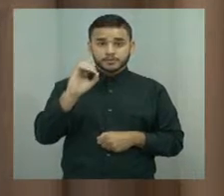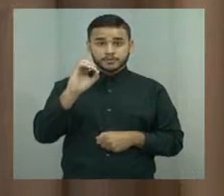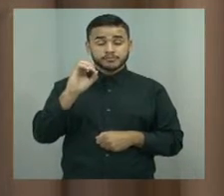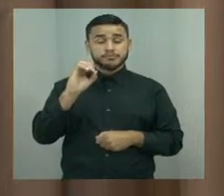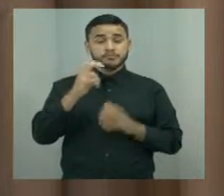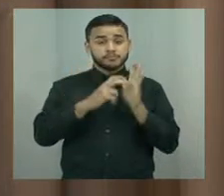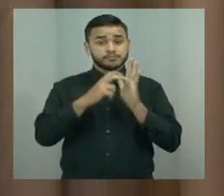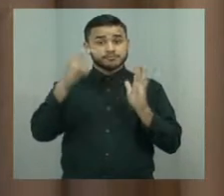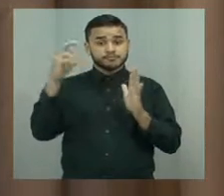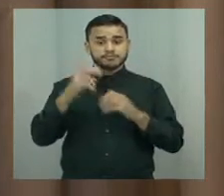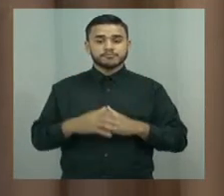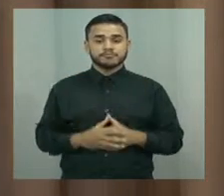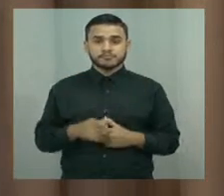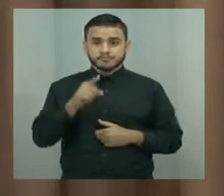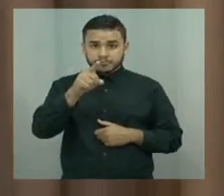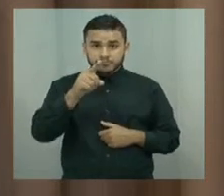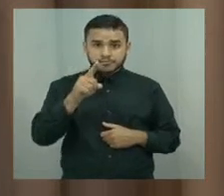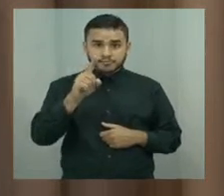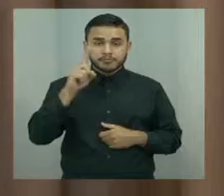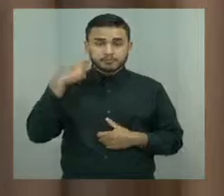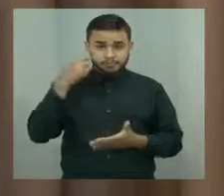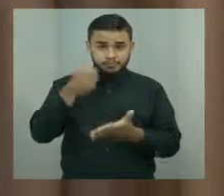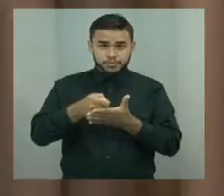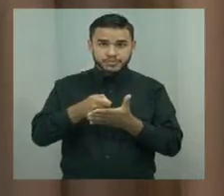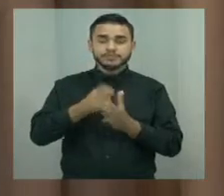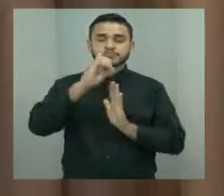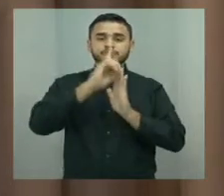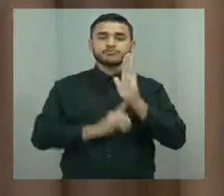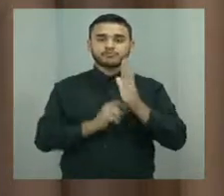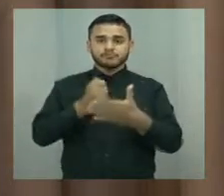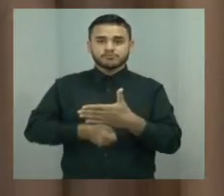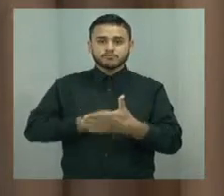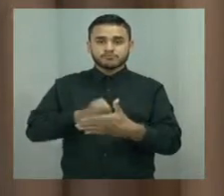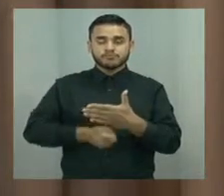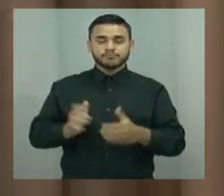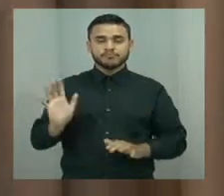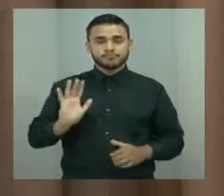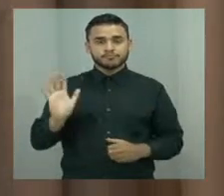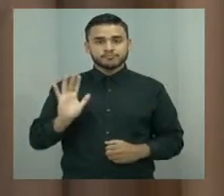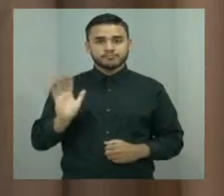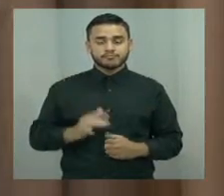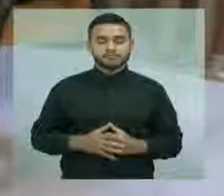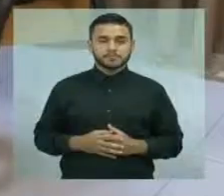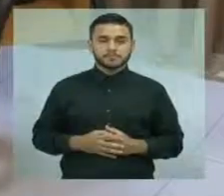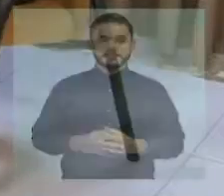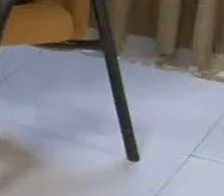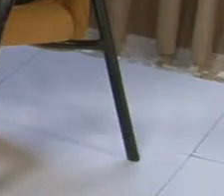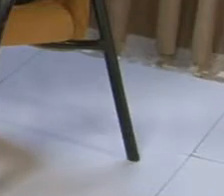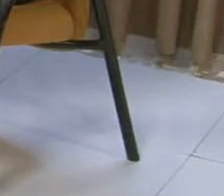manhã. E não esqueça, porque se é direito, você deve cobrar. Até o nosso próximo encontro.